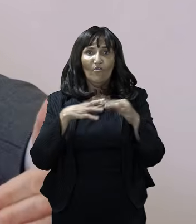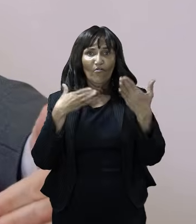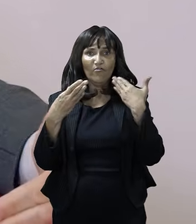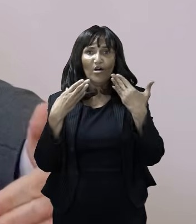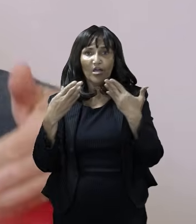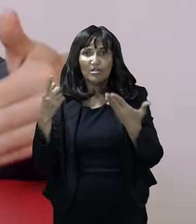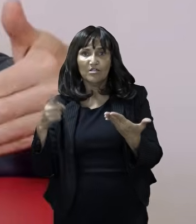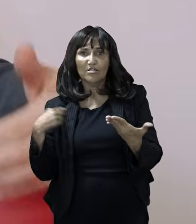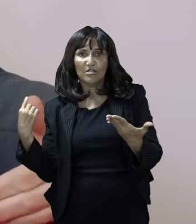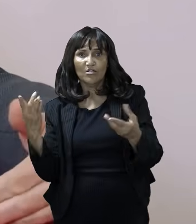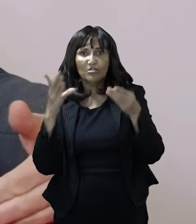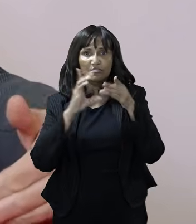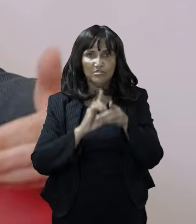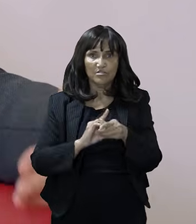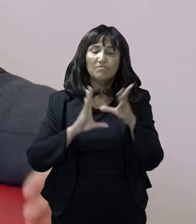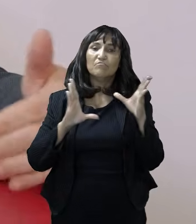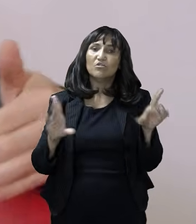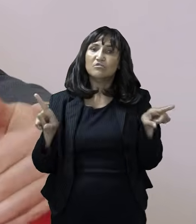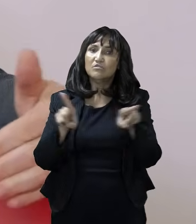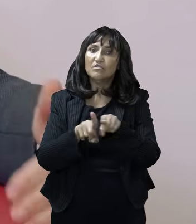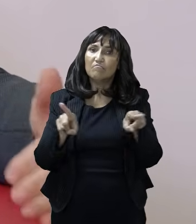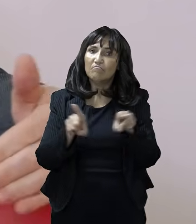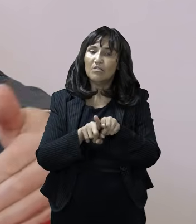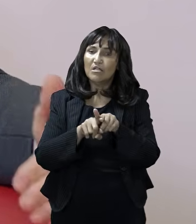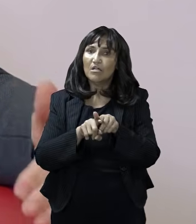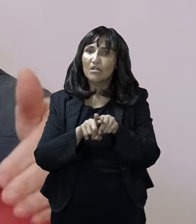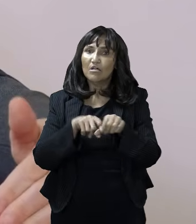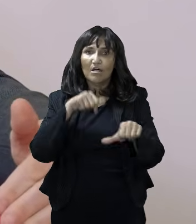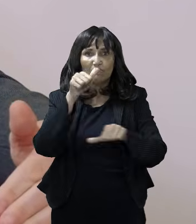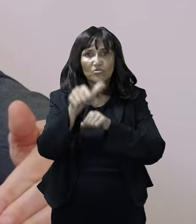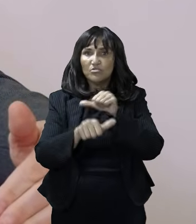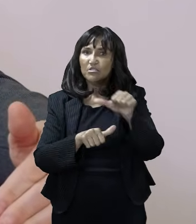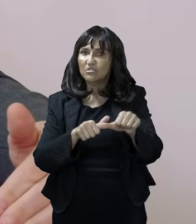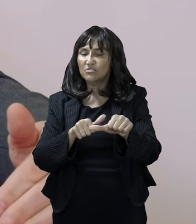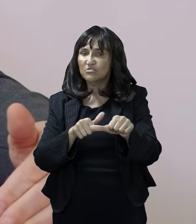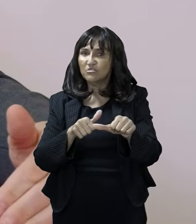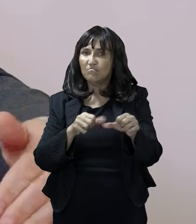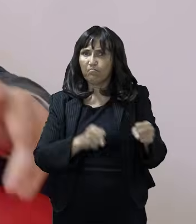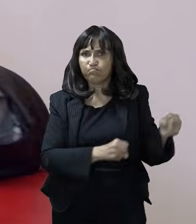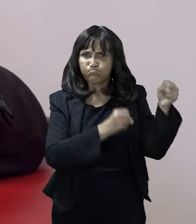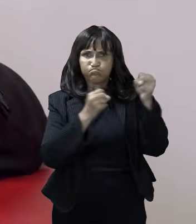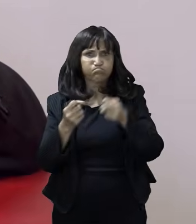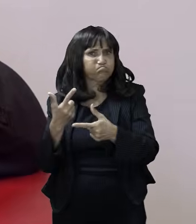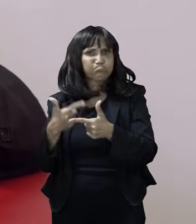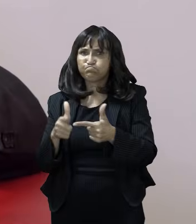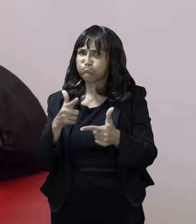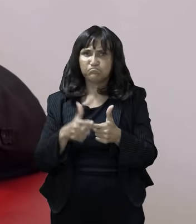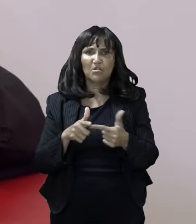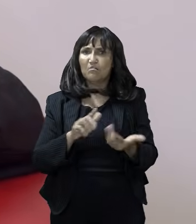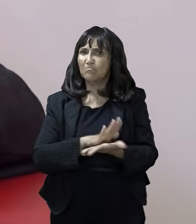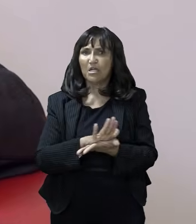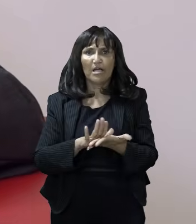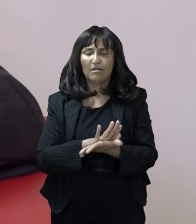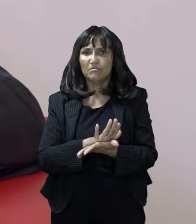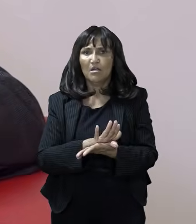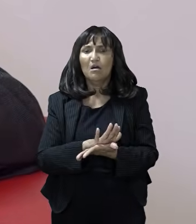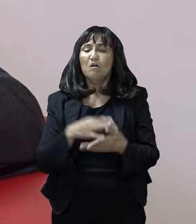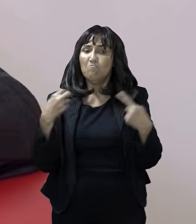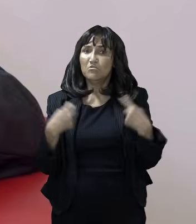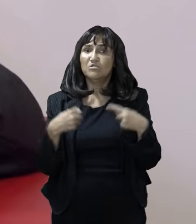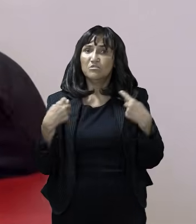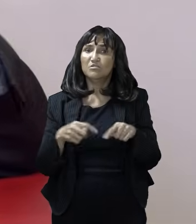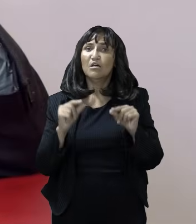para nós, a democracia também, a alternância de poder, para nós, não é um problema. O que nós precisamos é